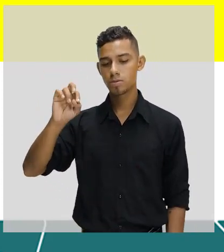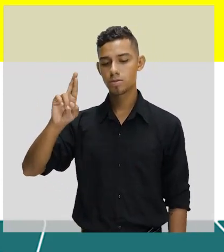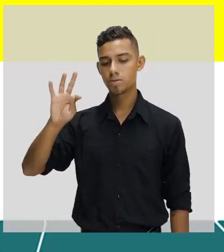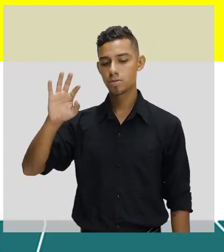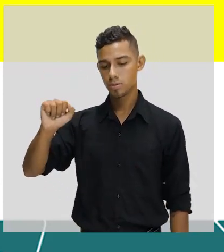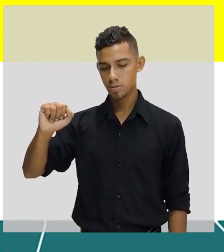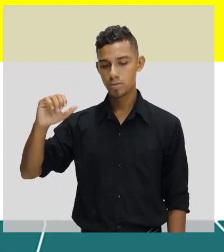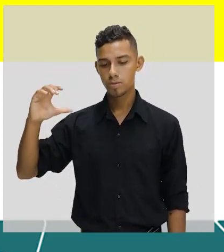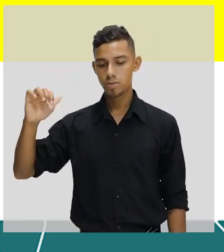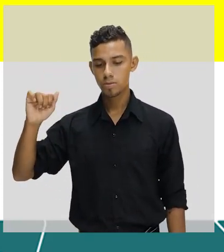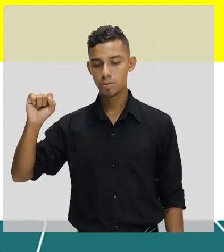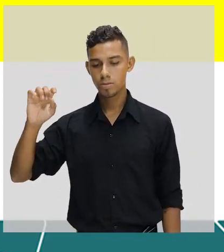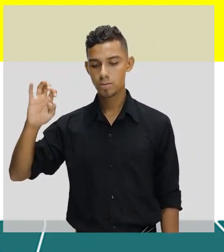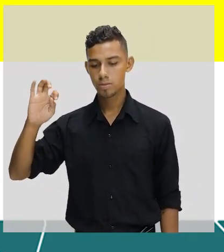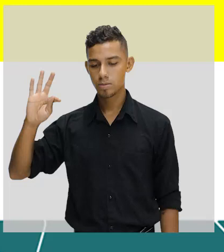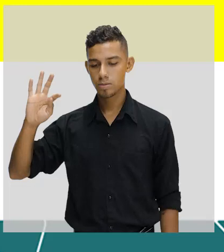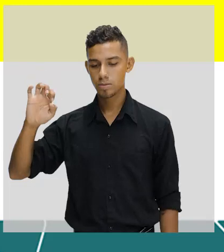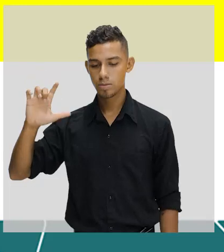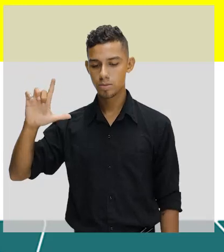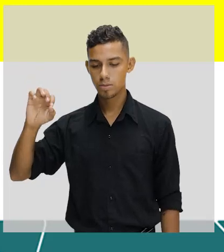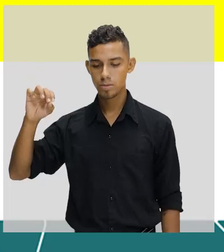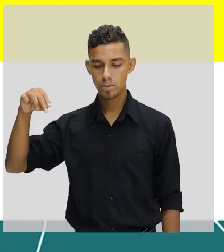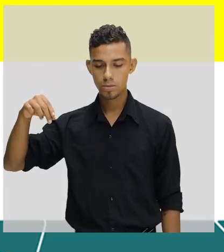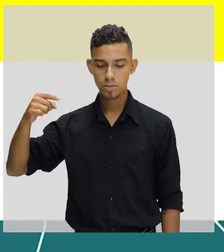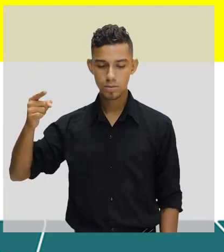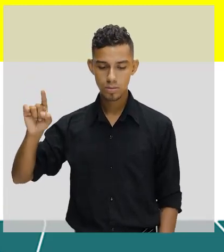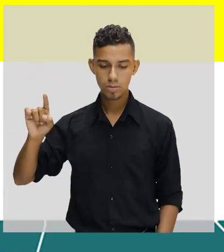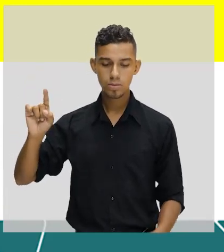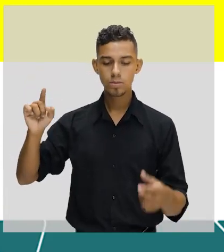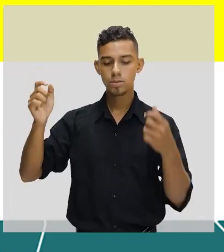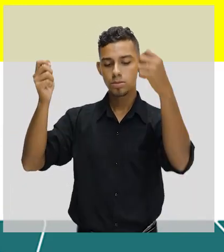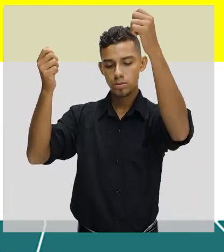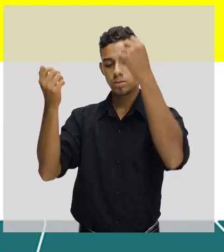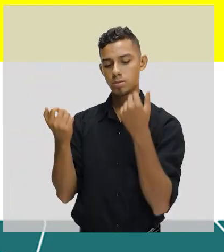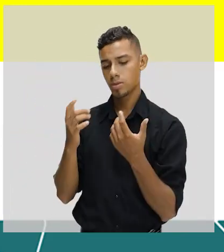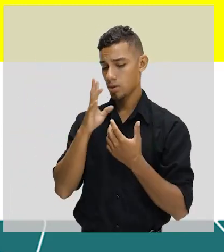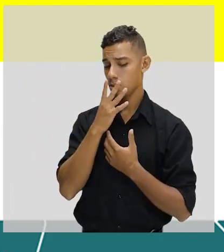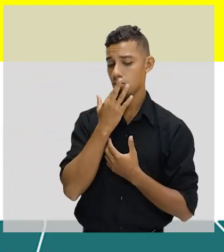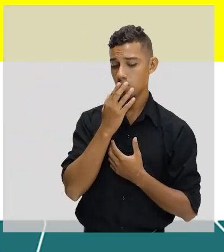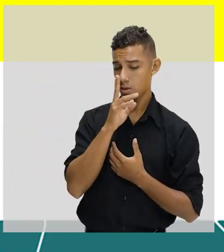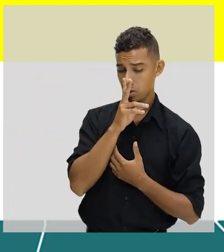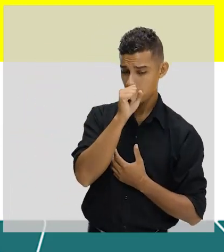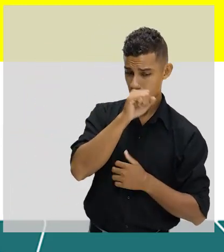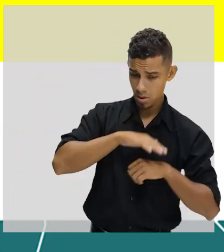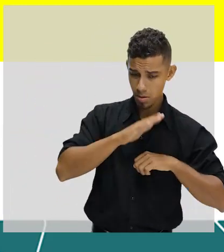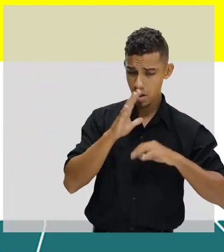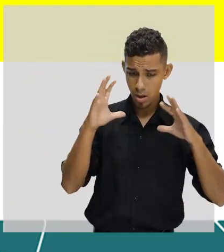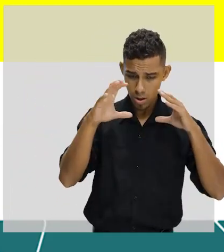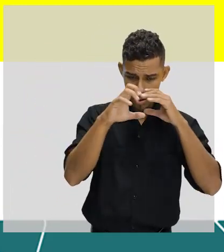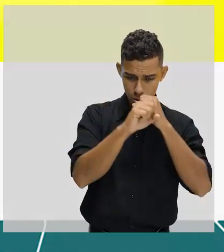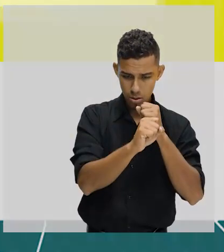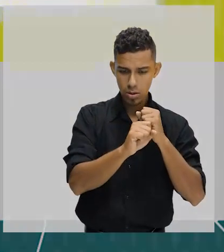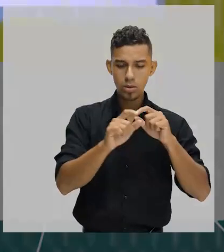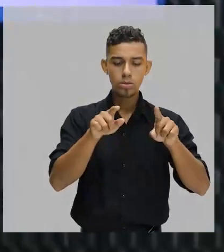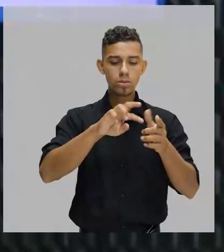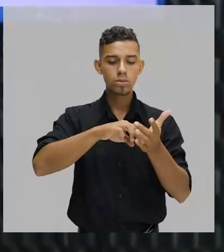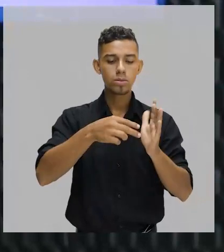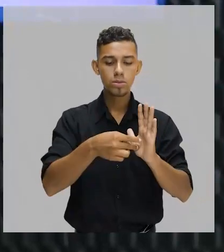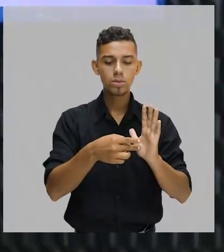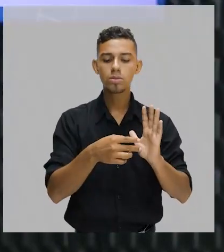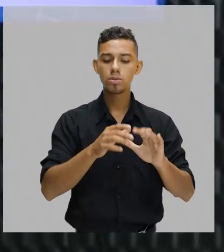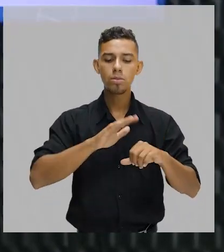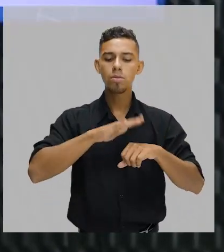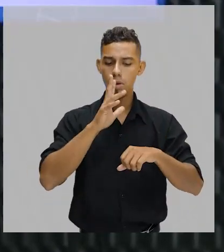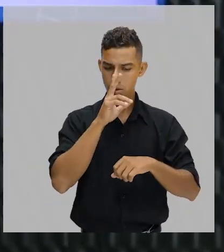são primários, as pinturas não são infantis. Se as pinturas tinham cores mais fortes e mais fechadas, significava dizer que o animal